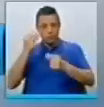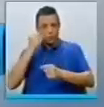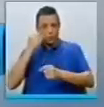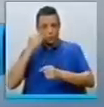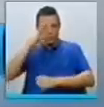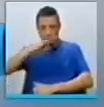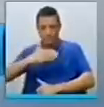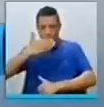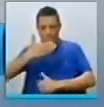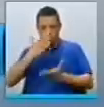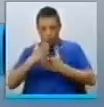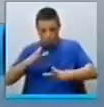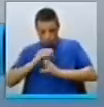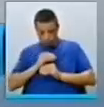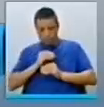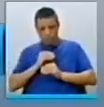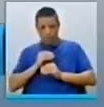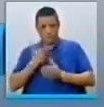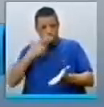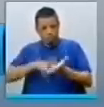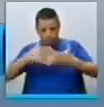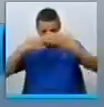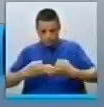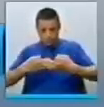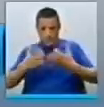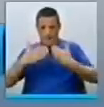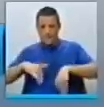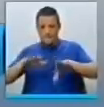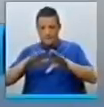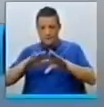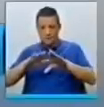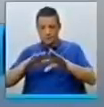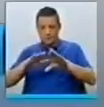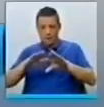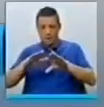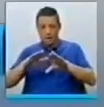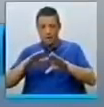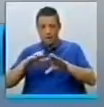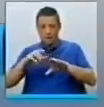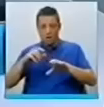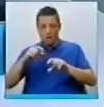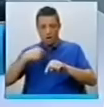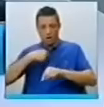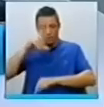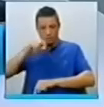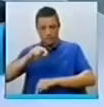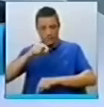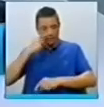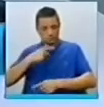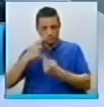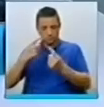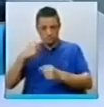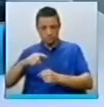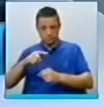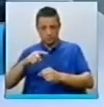prioritária e nós Assumimos como tal de modo que até isso pode condicionar eu também S nós nós temos uma uma uma